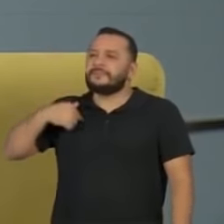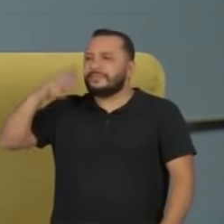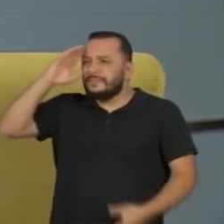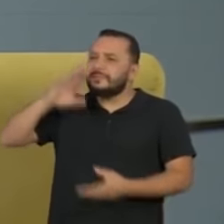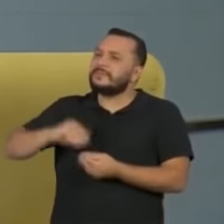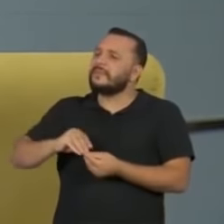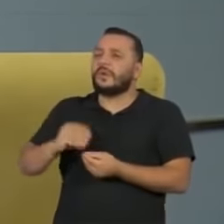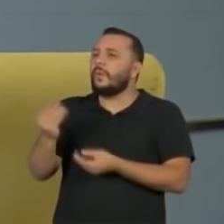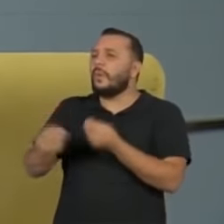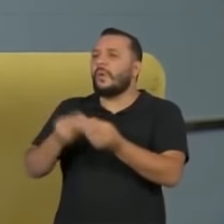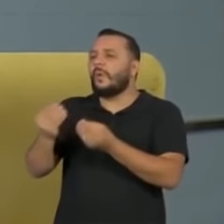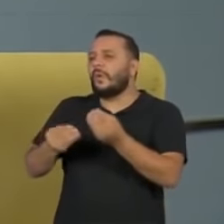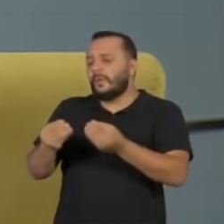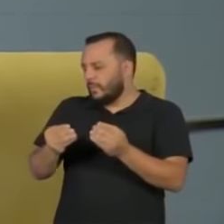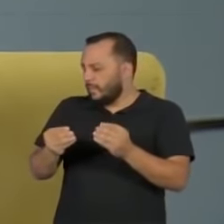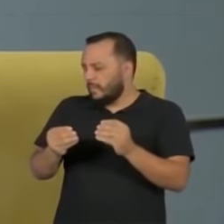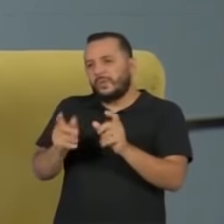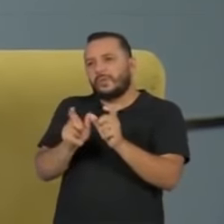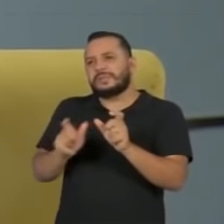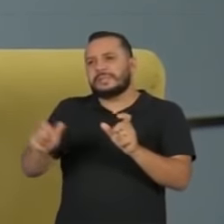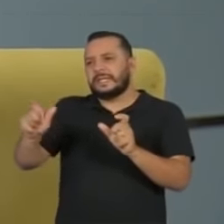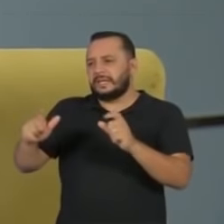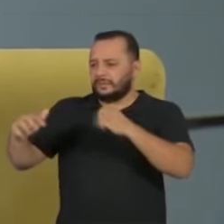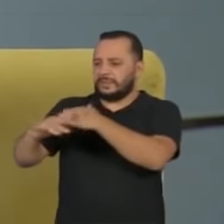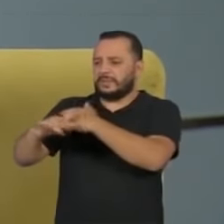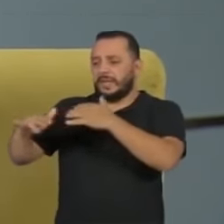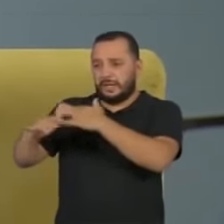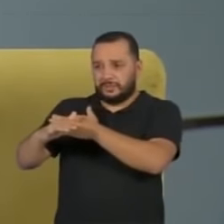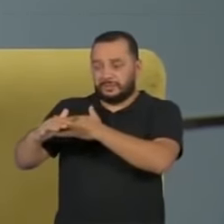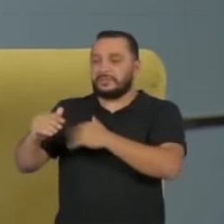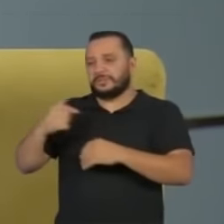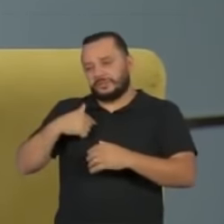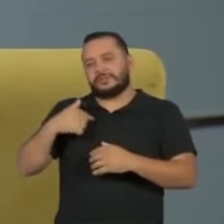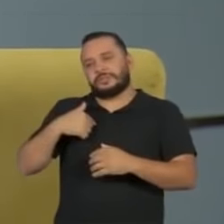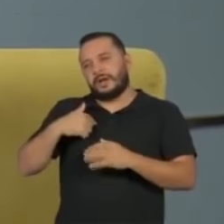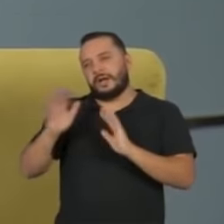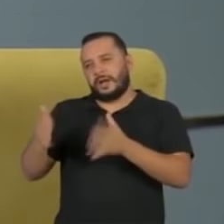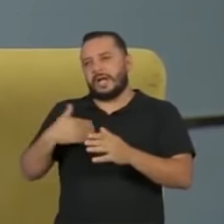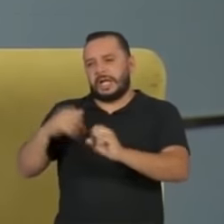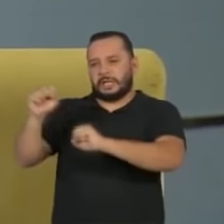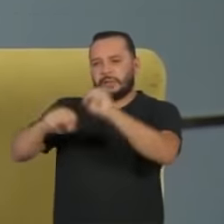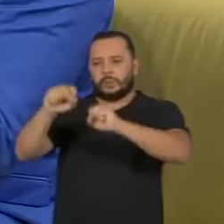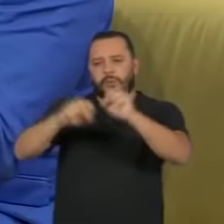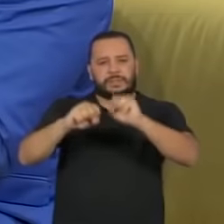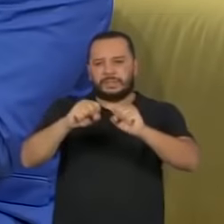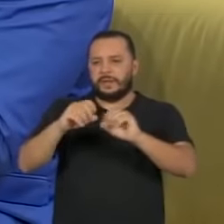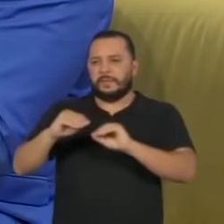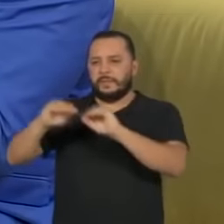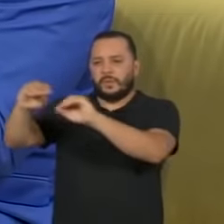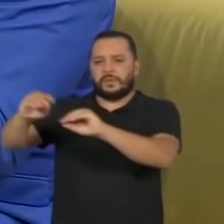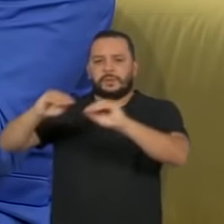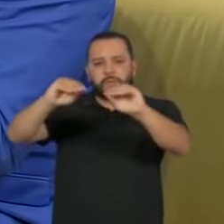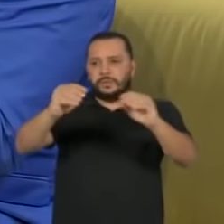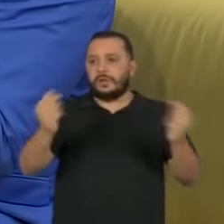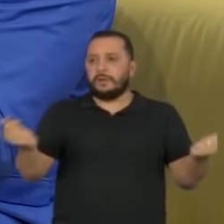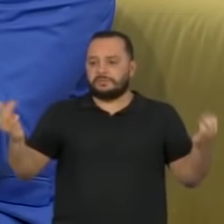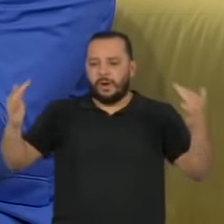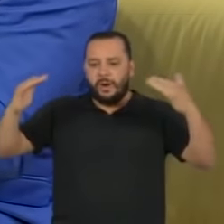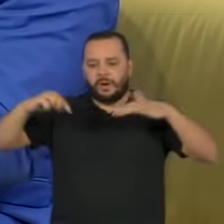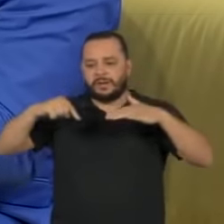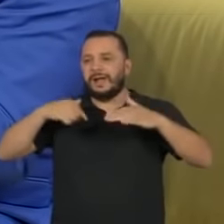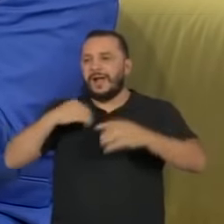mudou o seu conceito de cidades. Estavam saindo as indústrias e voltando os artistas, os designers, enfim, as pessoas que usam, em